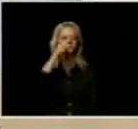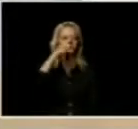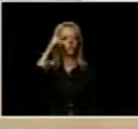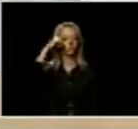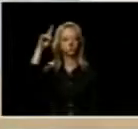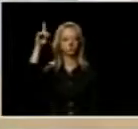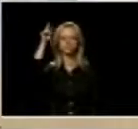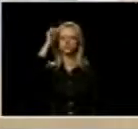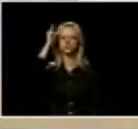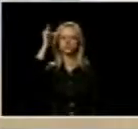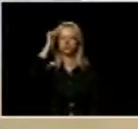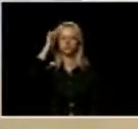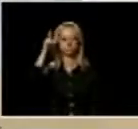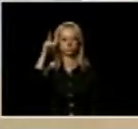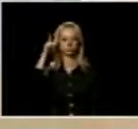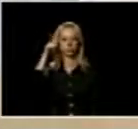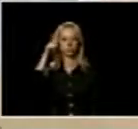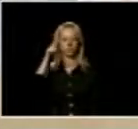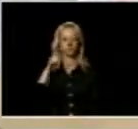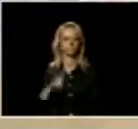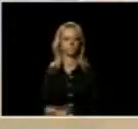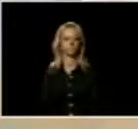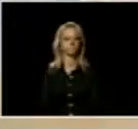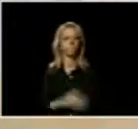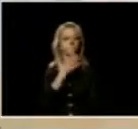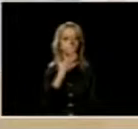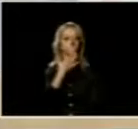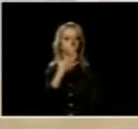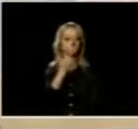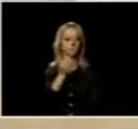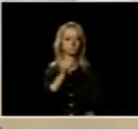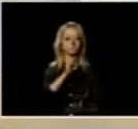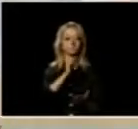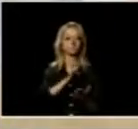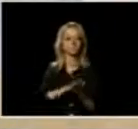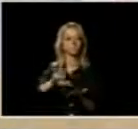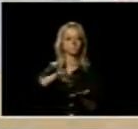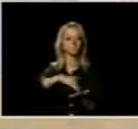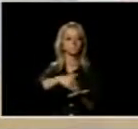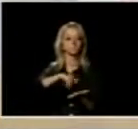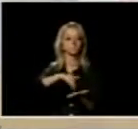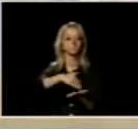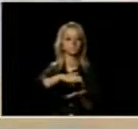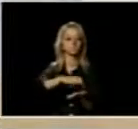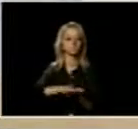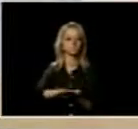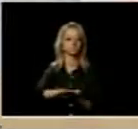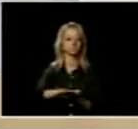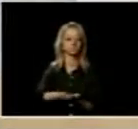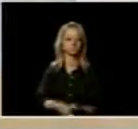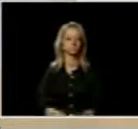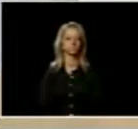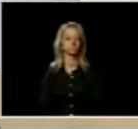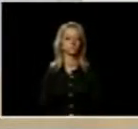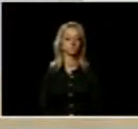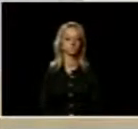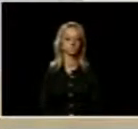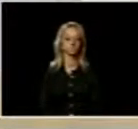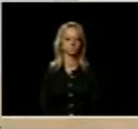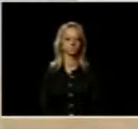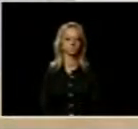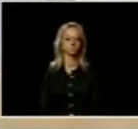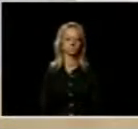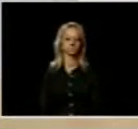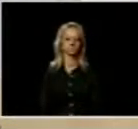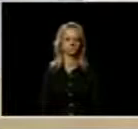Deus, pede para sair, é um erro brutal disso aqui, que não dá para perdoar. Não dá para perdoar, que a população que vai receber esse material,